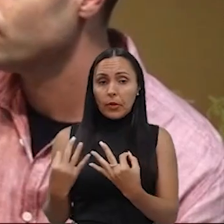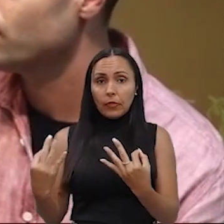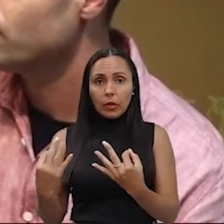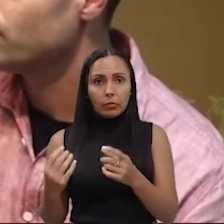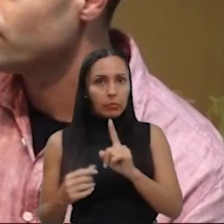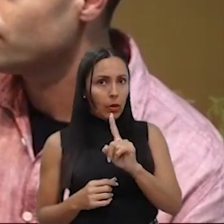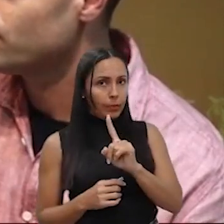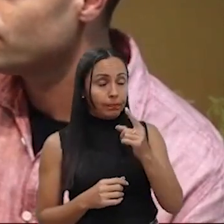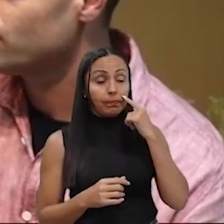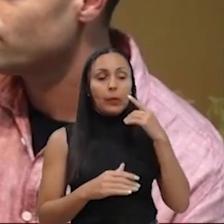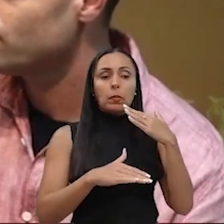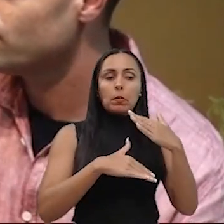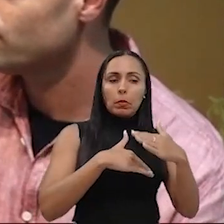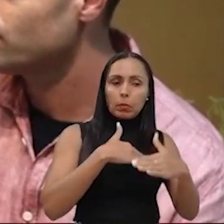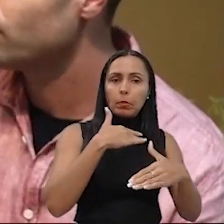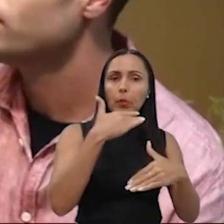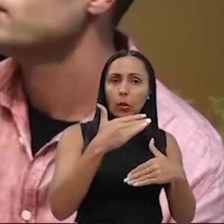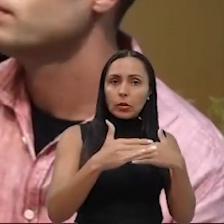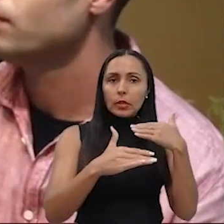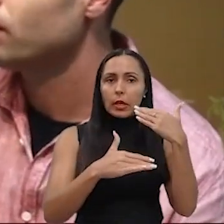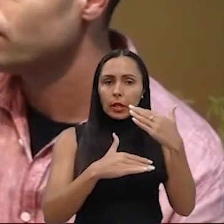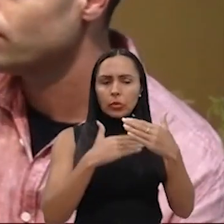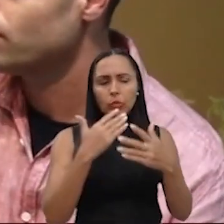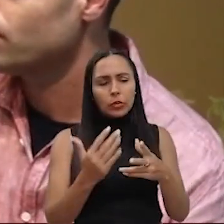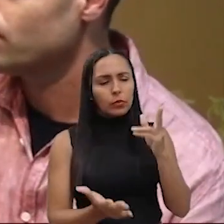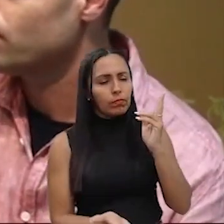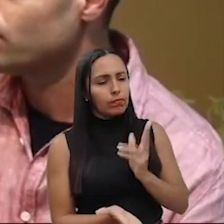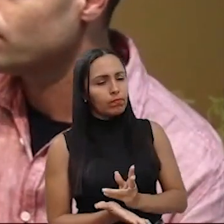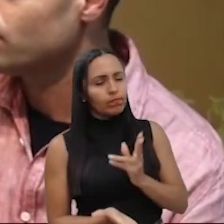processo de constante